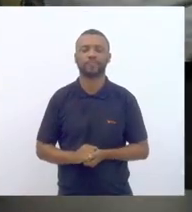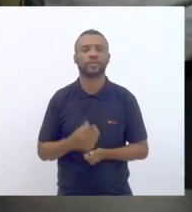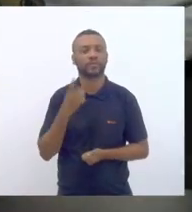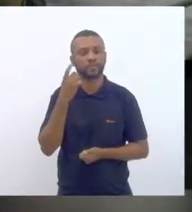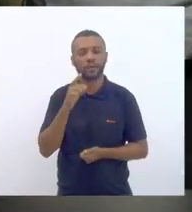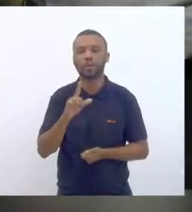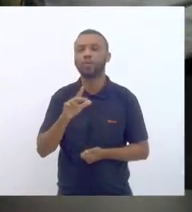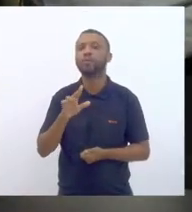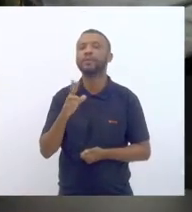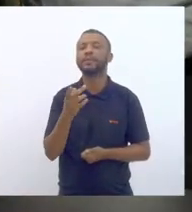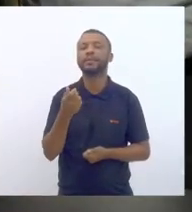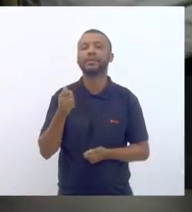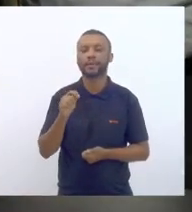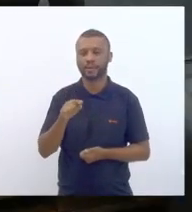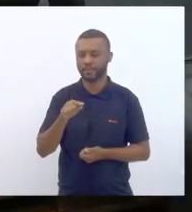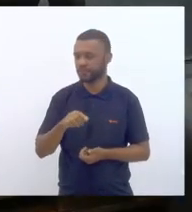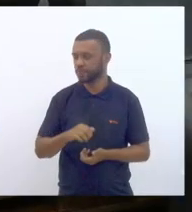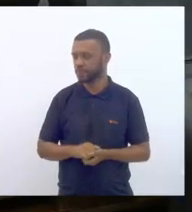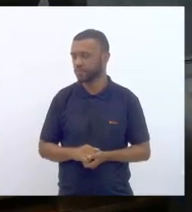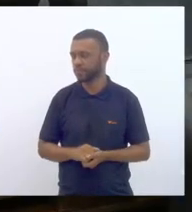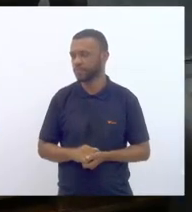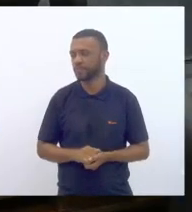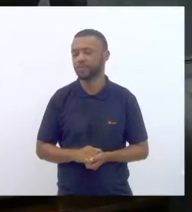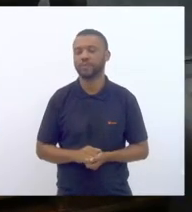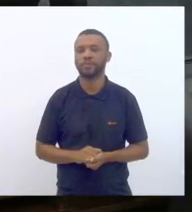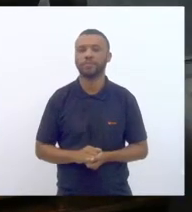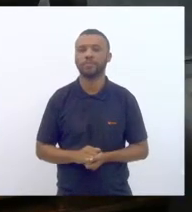Deputada Lucinha.